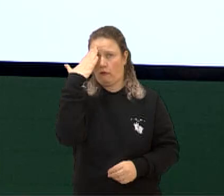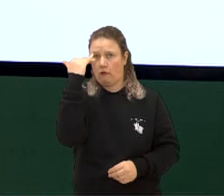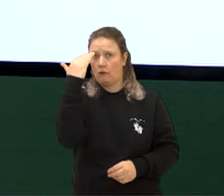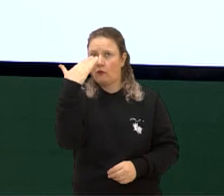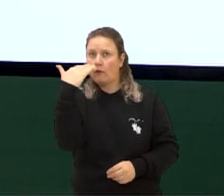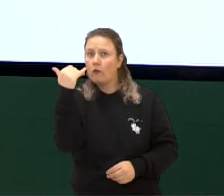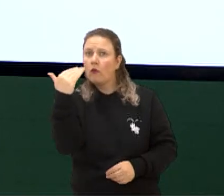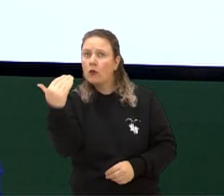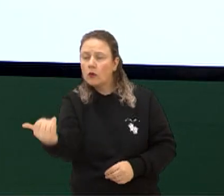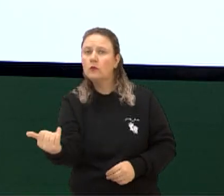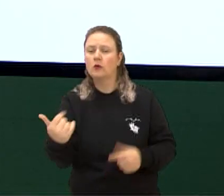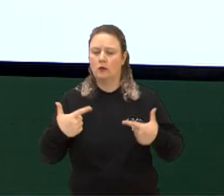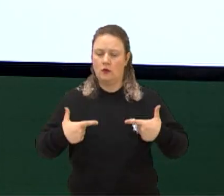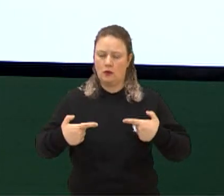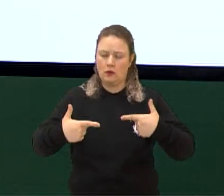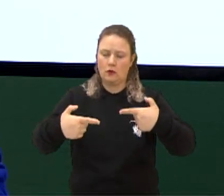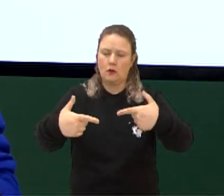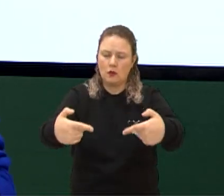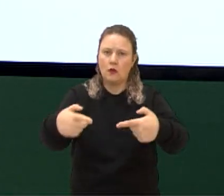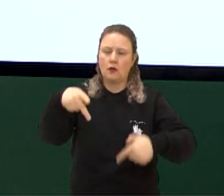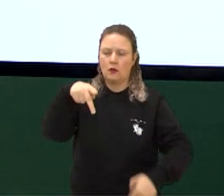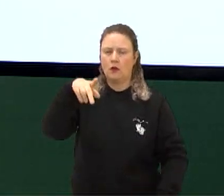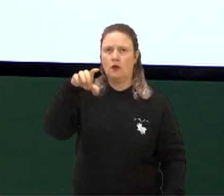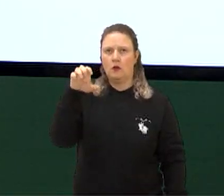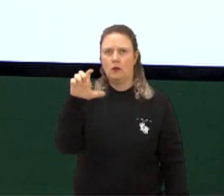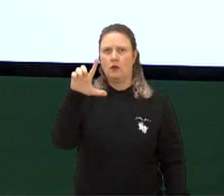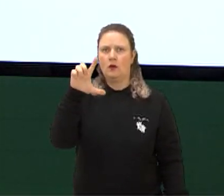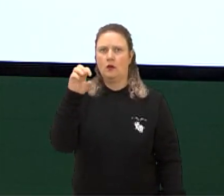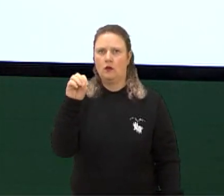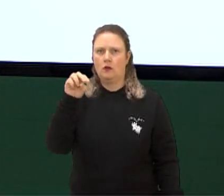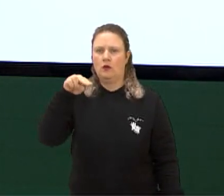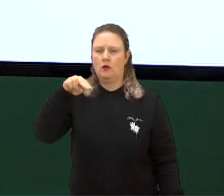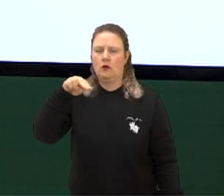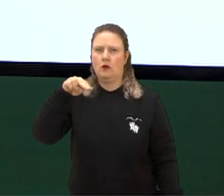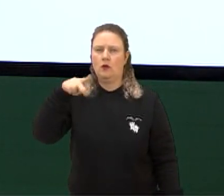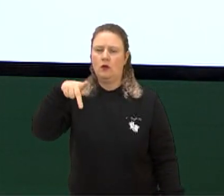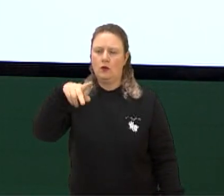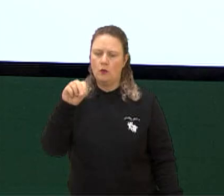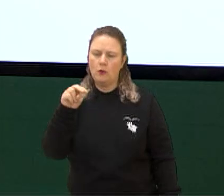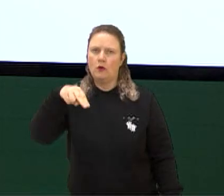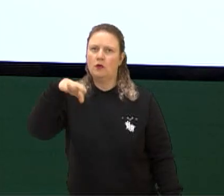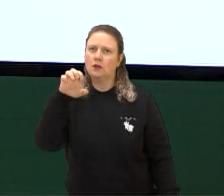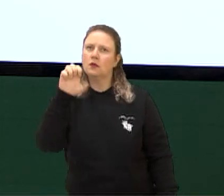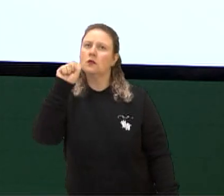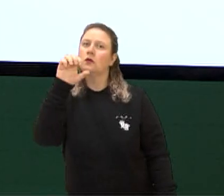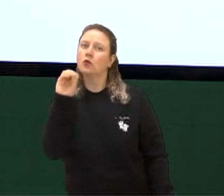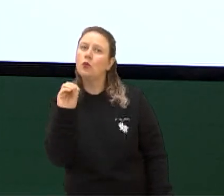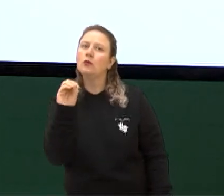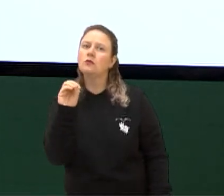conhecido como a Guerra do Peloponeso, que foi a guerra entre Esparta e Atenas.